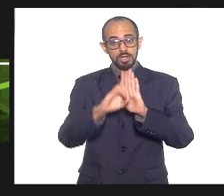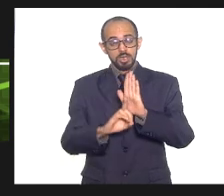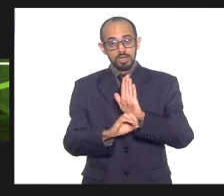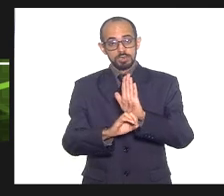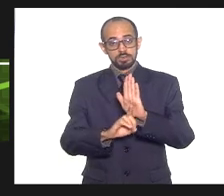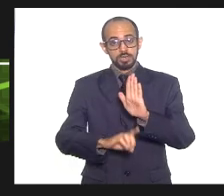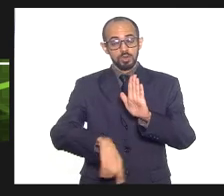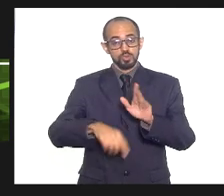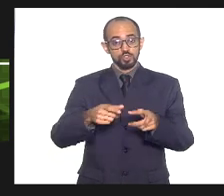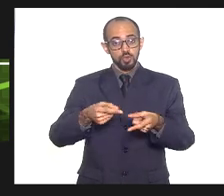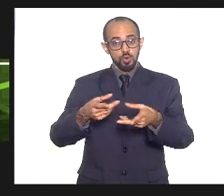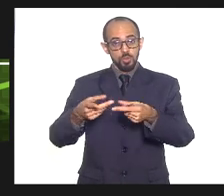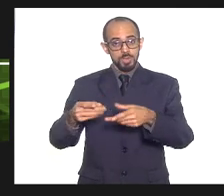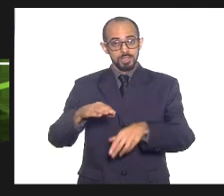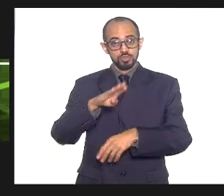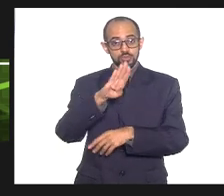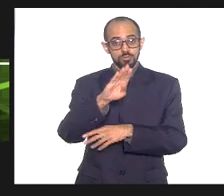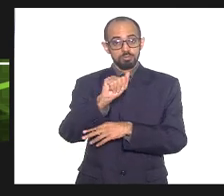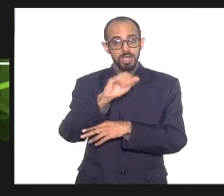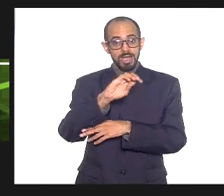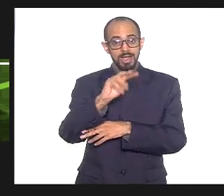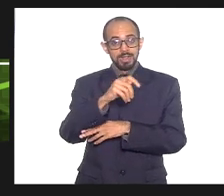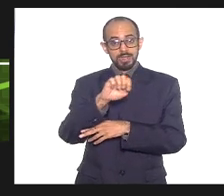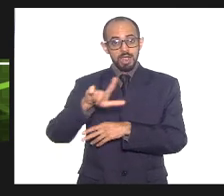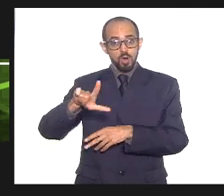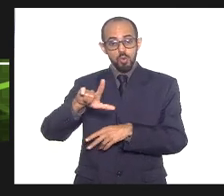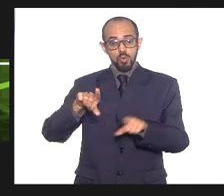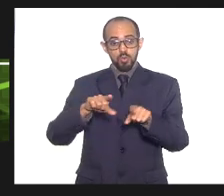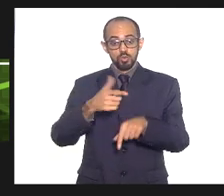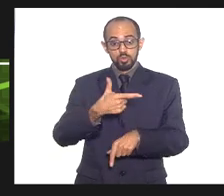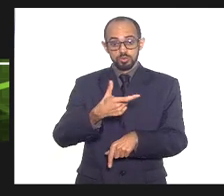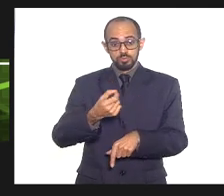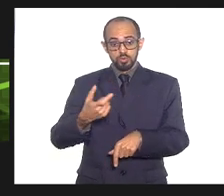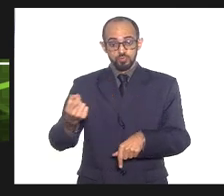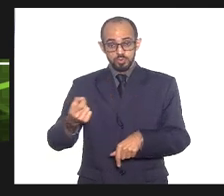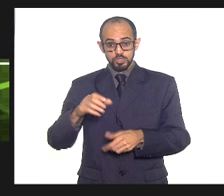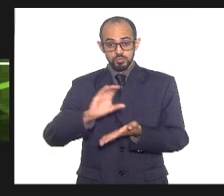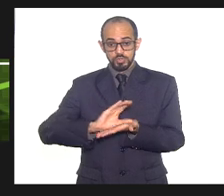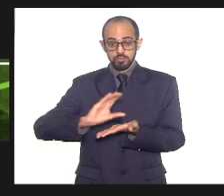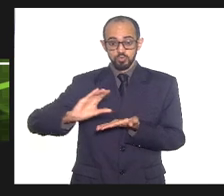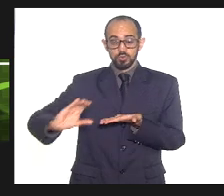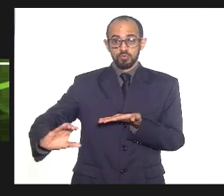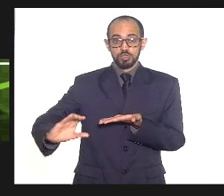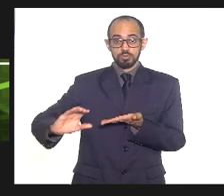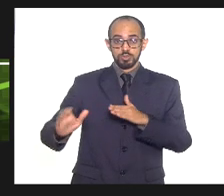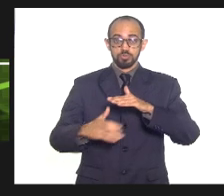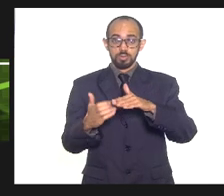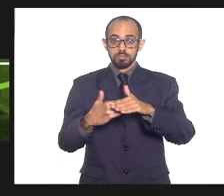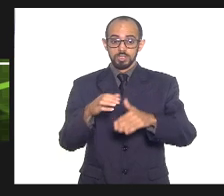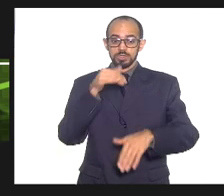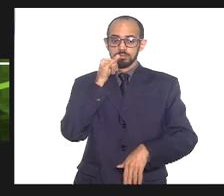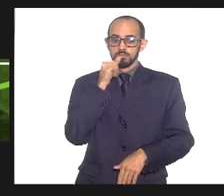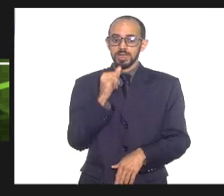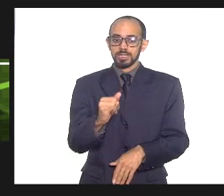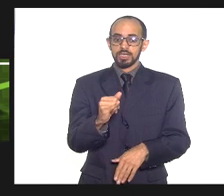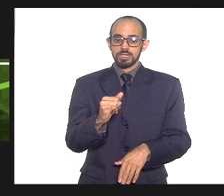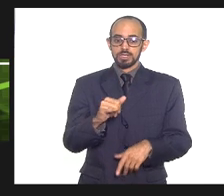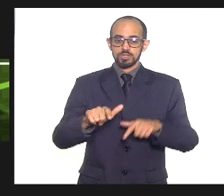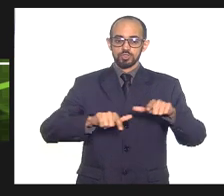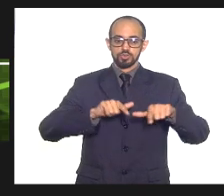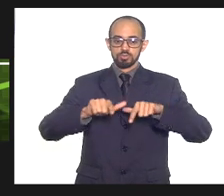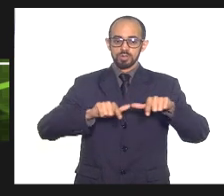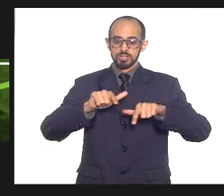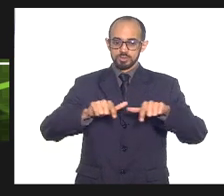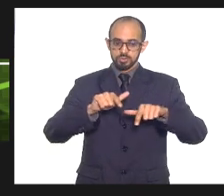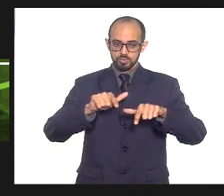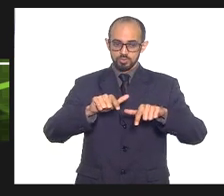Bacalhau. Em 2020, mesmo já durante a crise, fizemos investimento numa empresa de baterias baseada no Brasil,